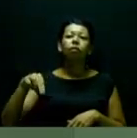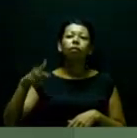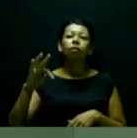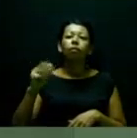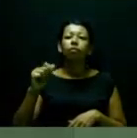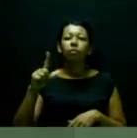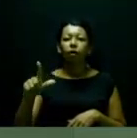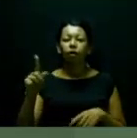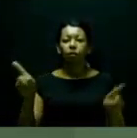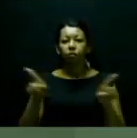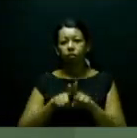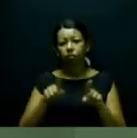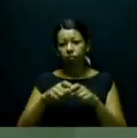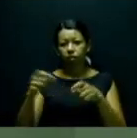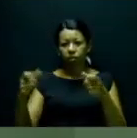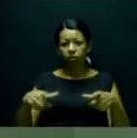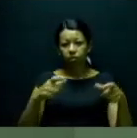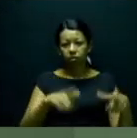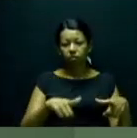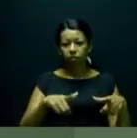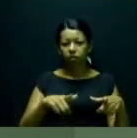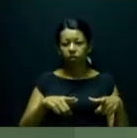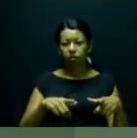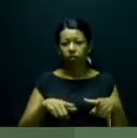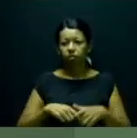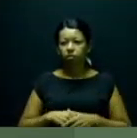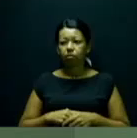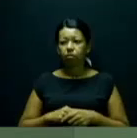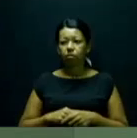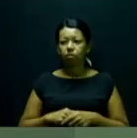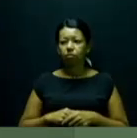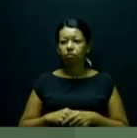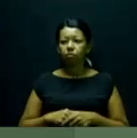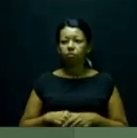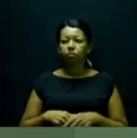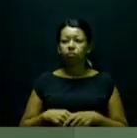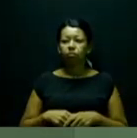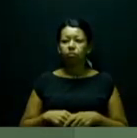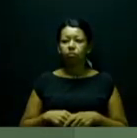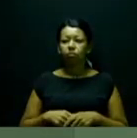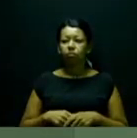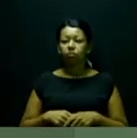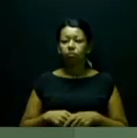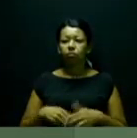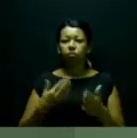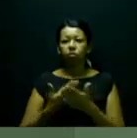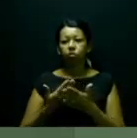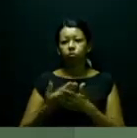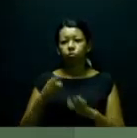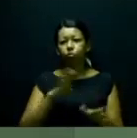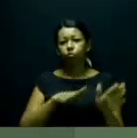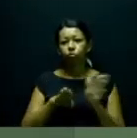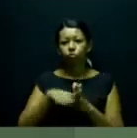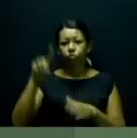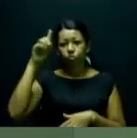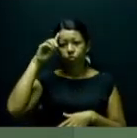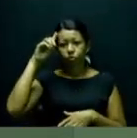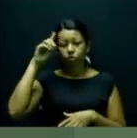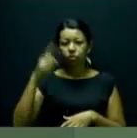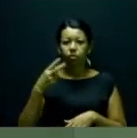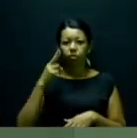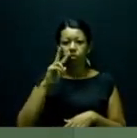aí, quando a gente fala nas vagas do ensino fundamental, inclusive, a questão do período integral. Porque as pessoas vão poder acessar e verificar,